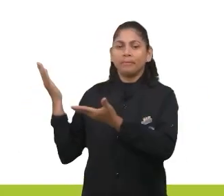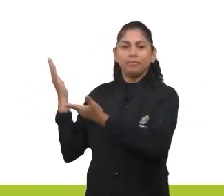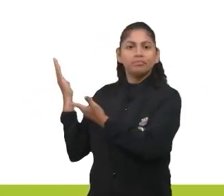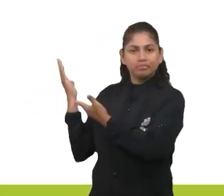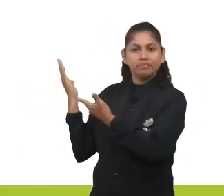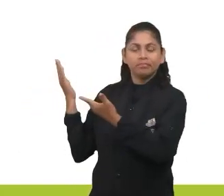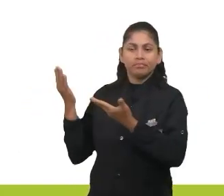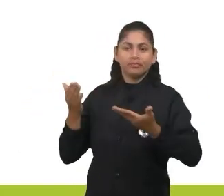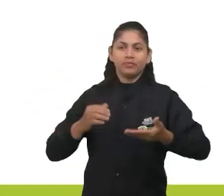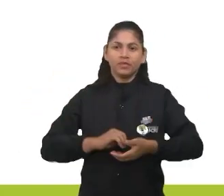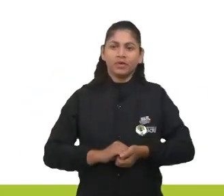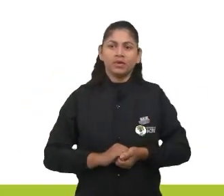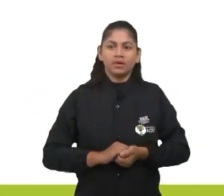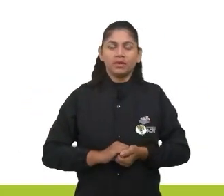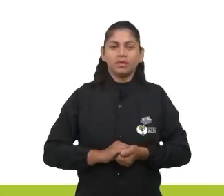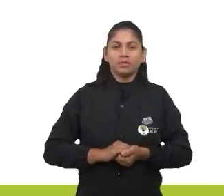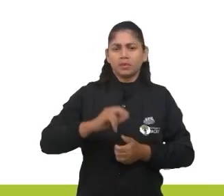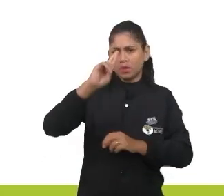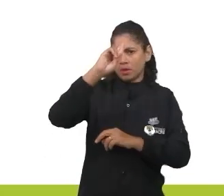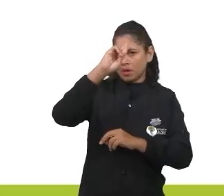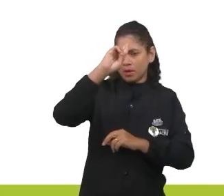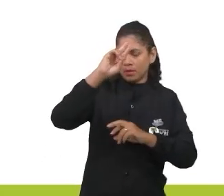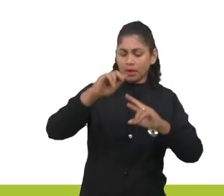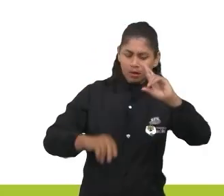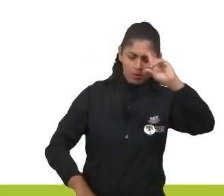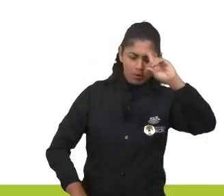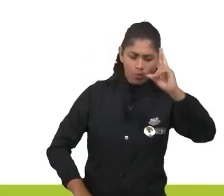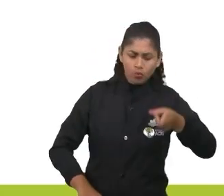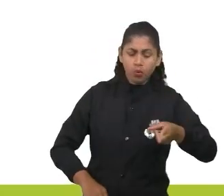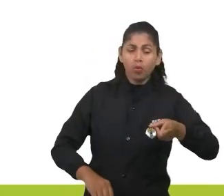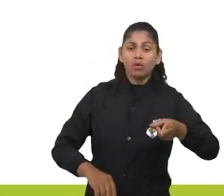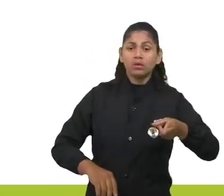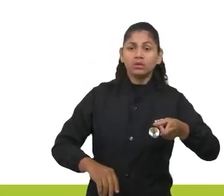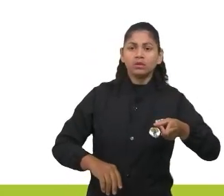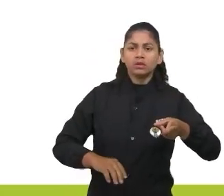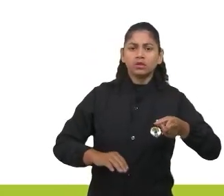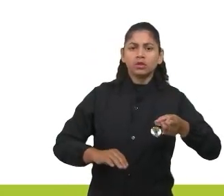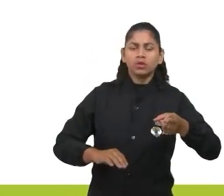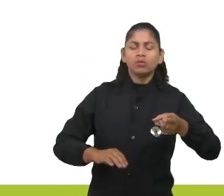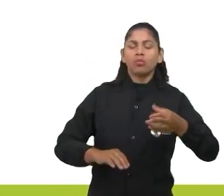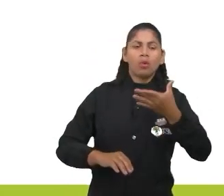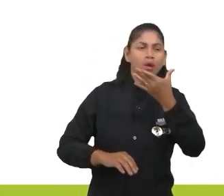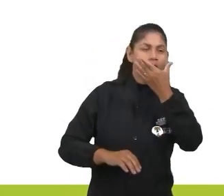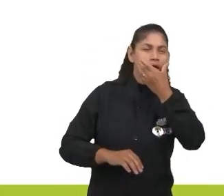instrumental, domínio técnico sobre o homem e sobre a natureza.